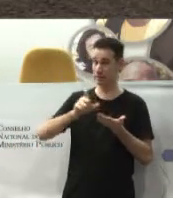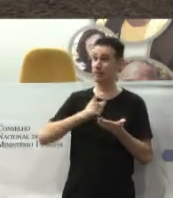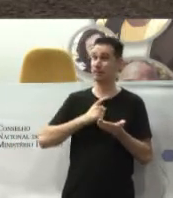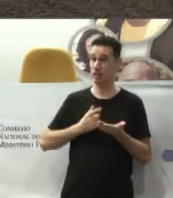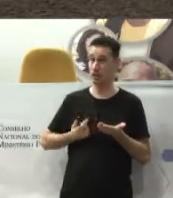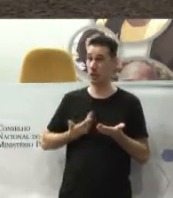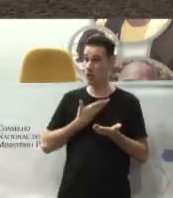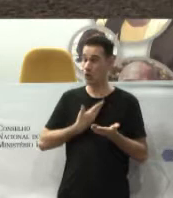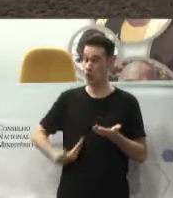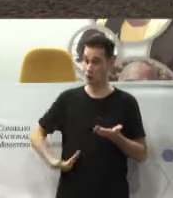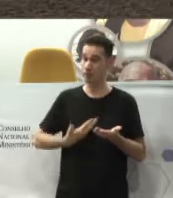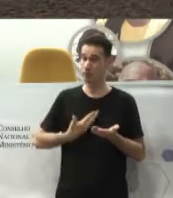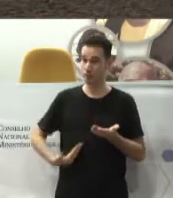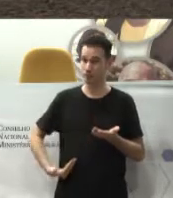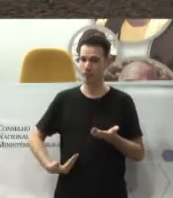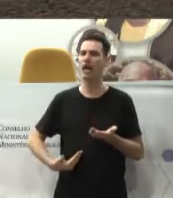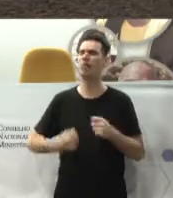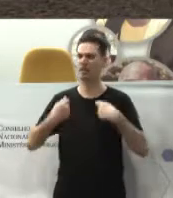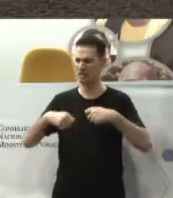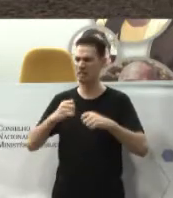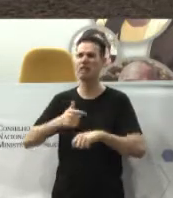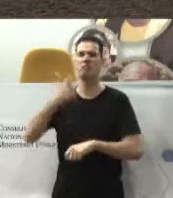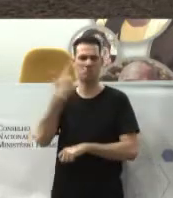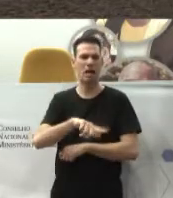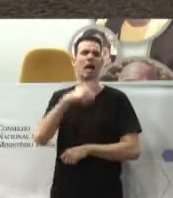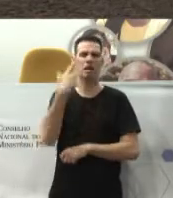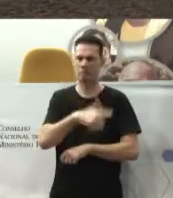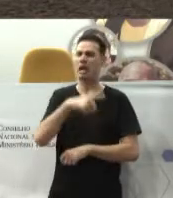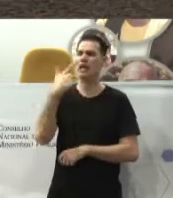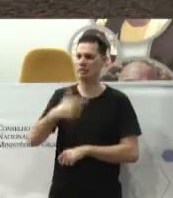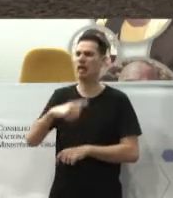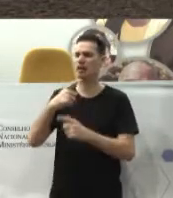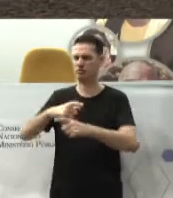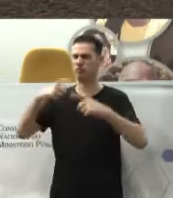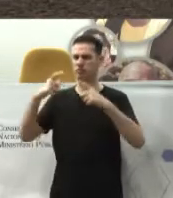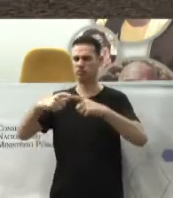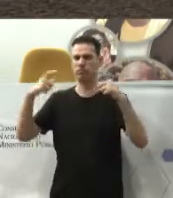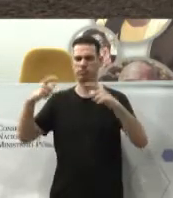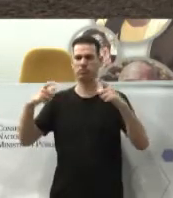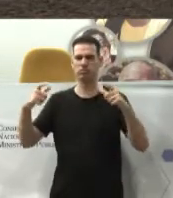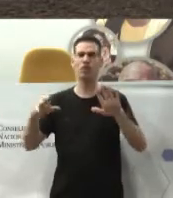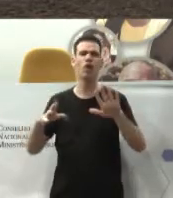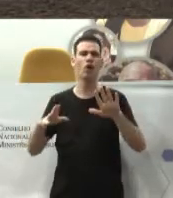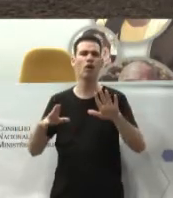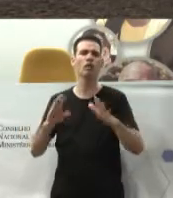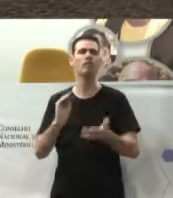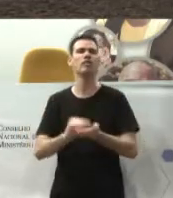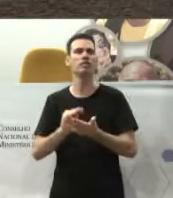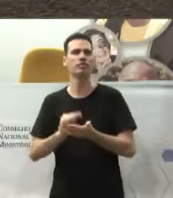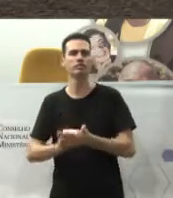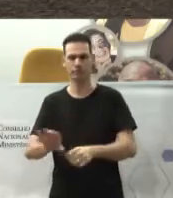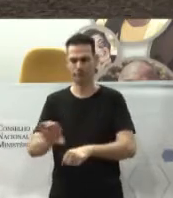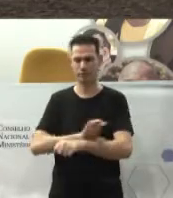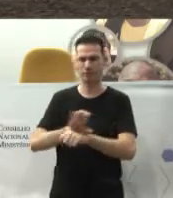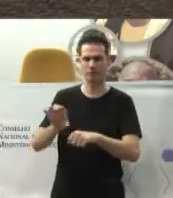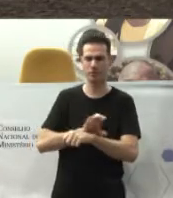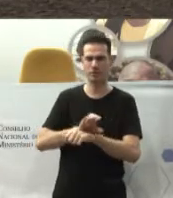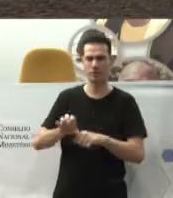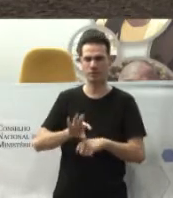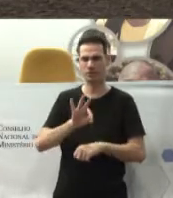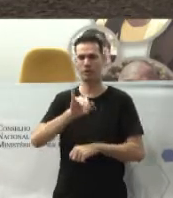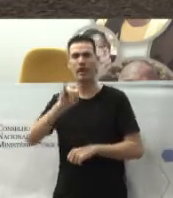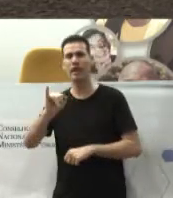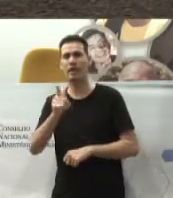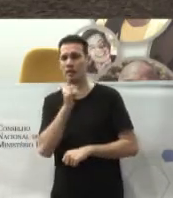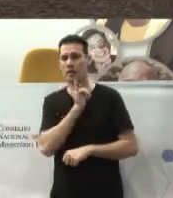expandir, expandir, expandir, sem nunca fazer uma discussão séria sobre custeio. E quanto nós precisamos de custeio.